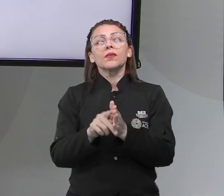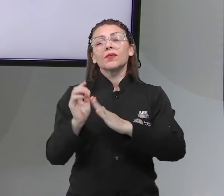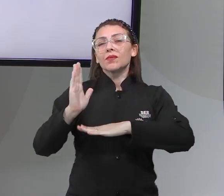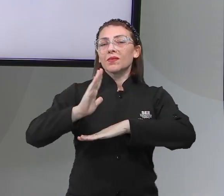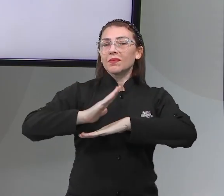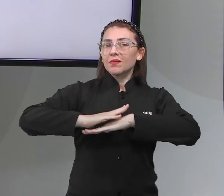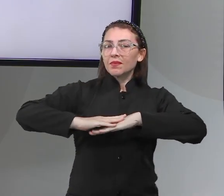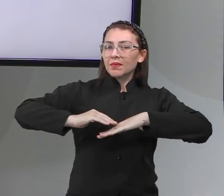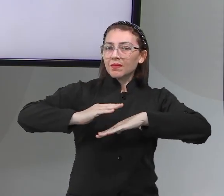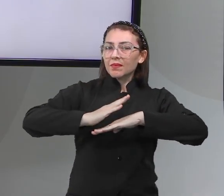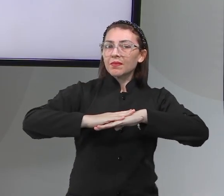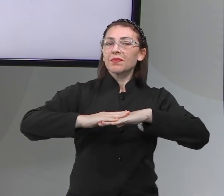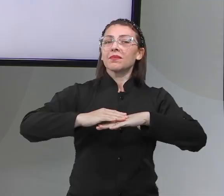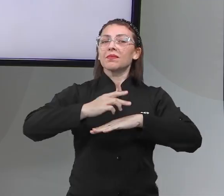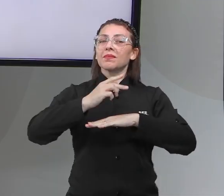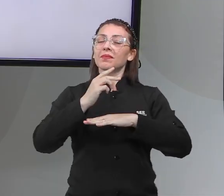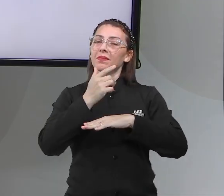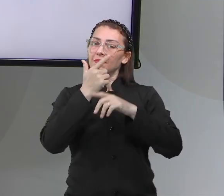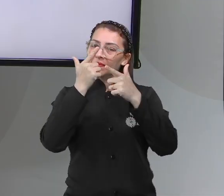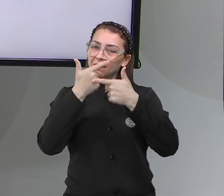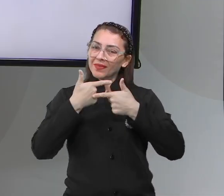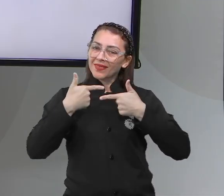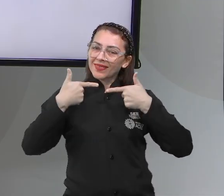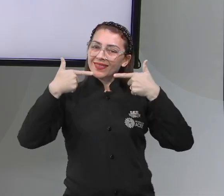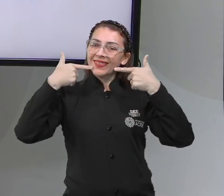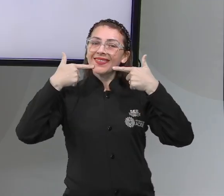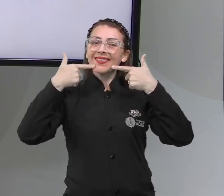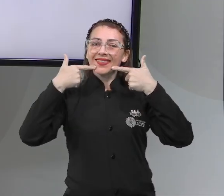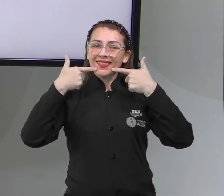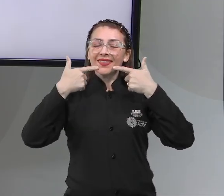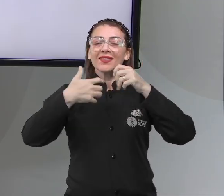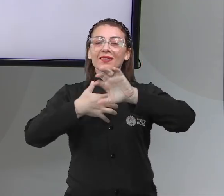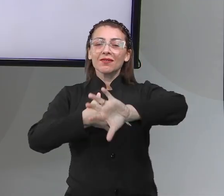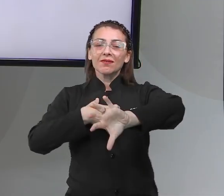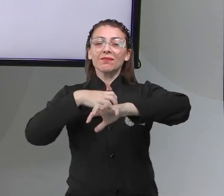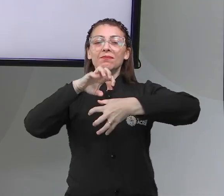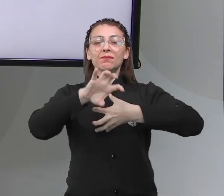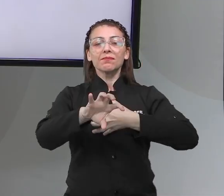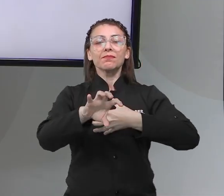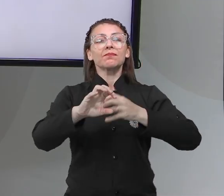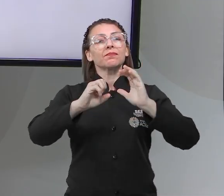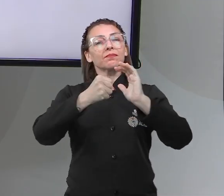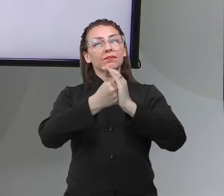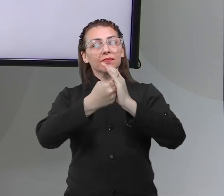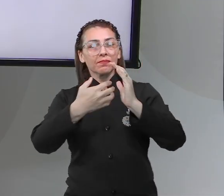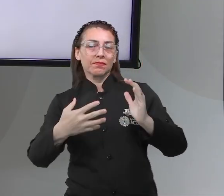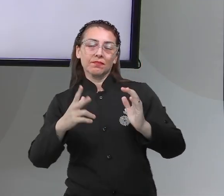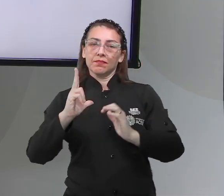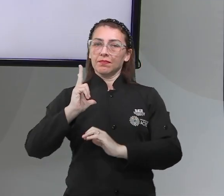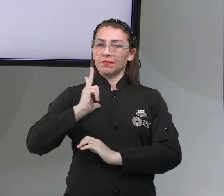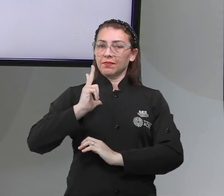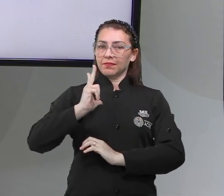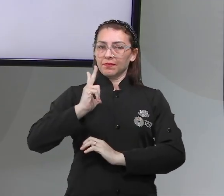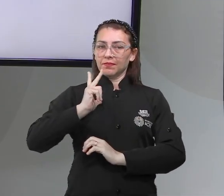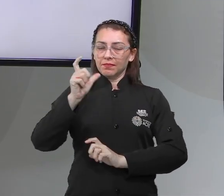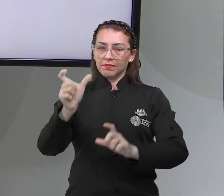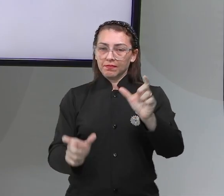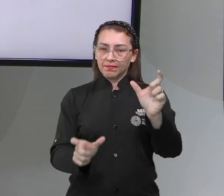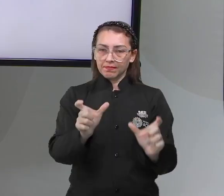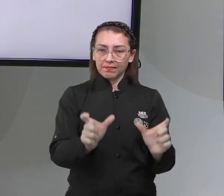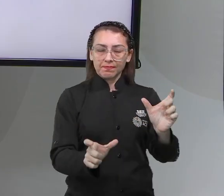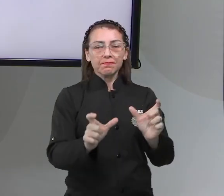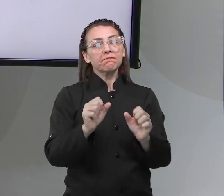carisma, né? Vai da simpatia, da empatia, de características pessoais que o indivíduo ele